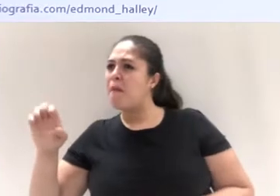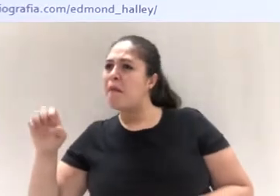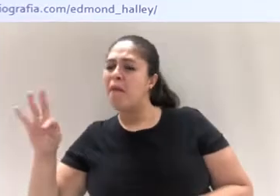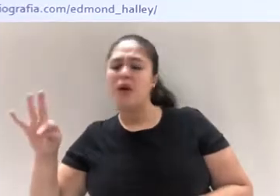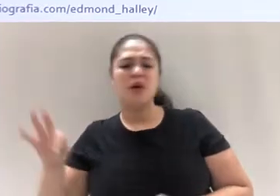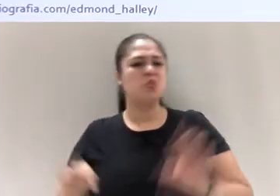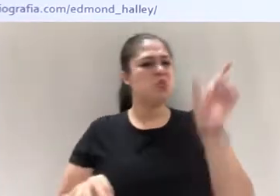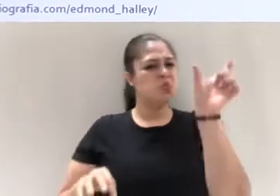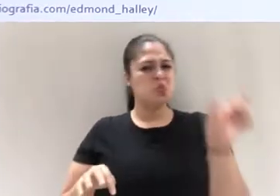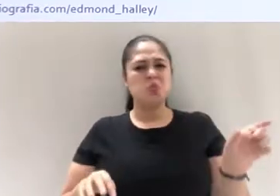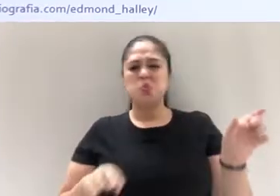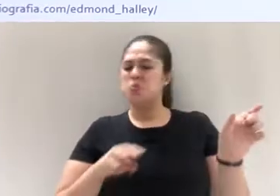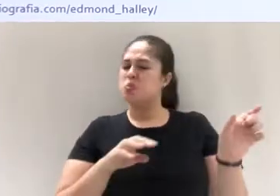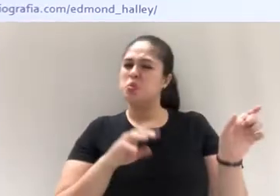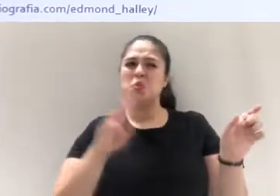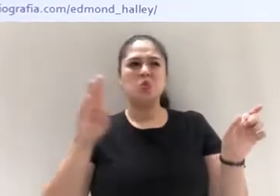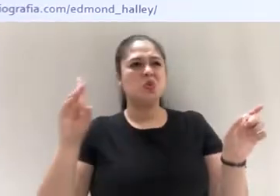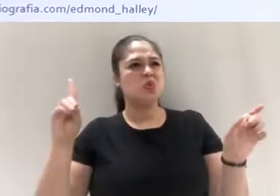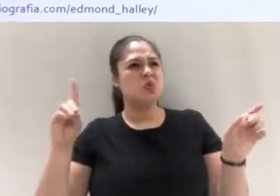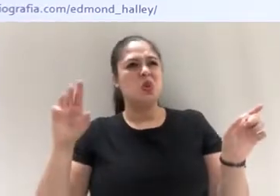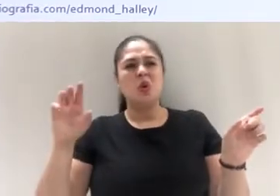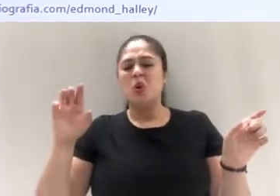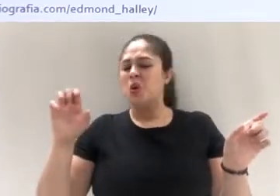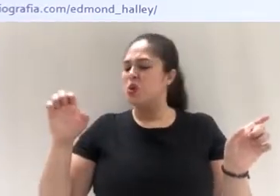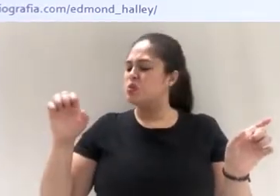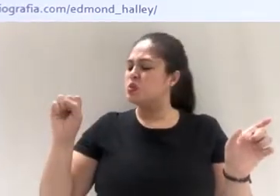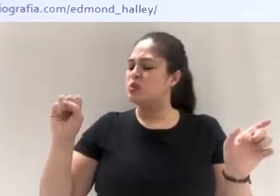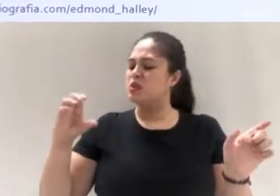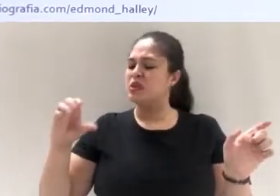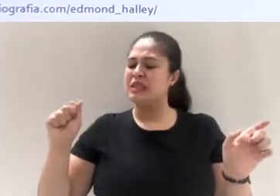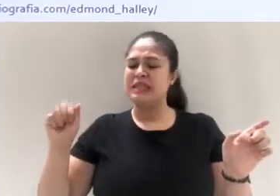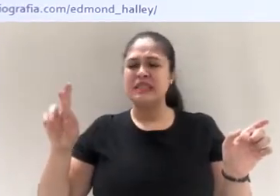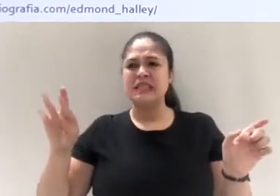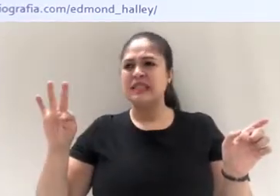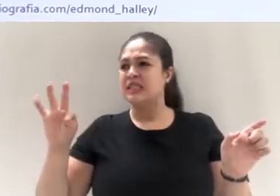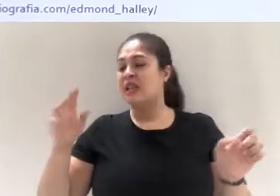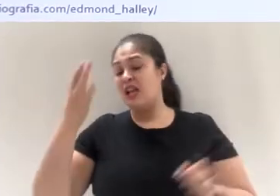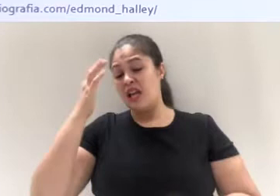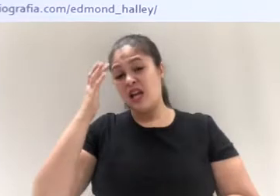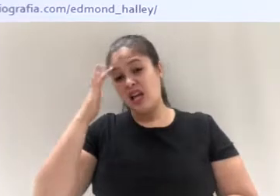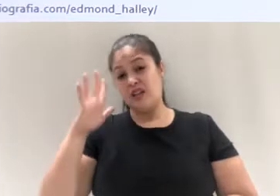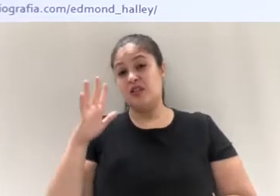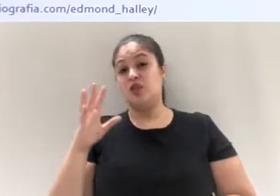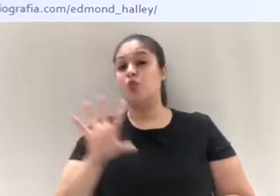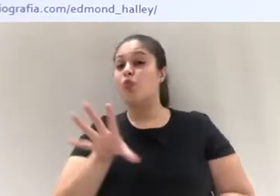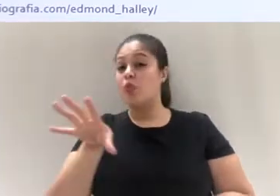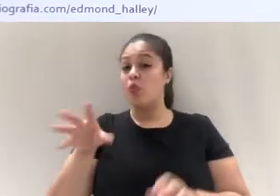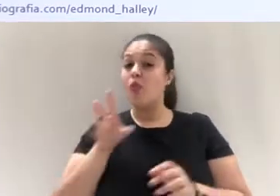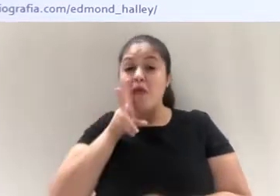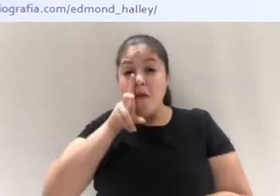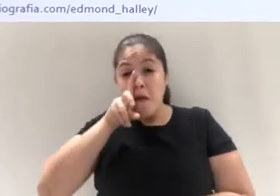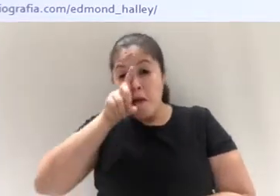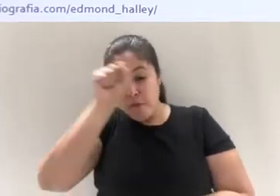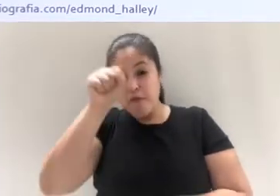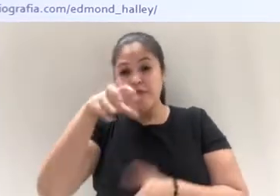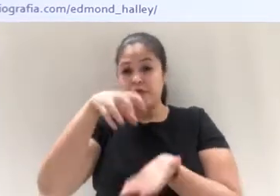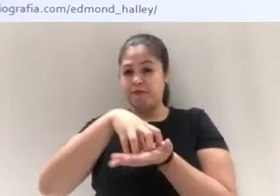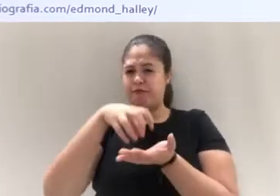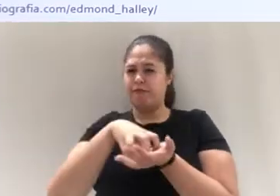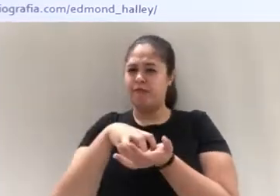estava correto. Ele imaginava uma força central que mantinha esses planetas orbitando em torno do